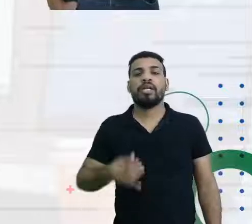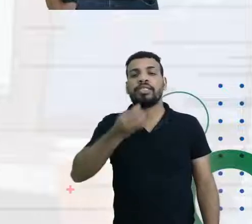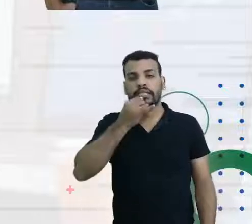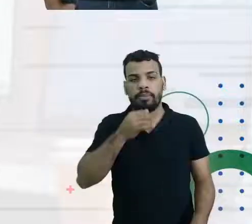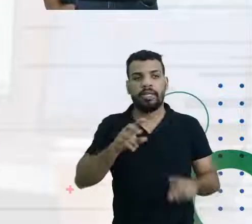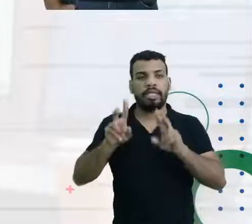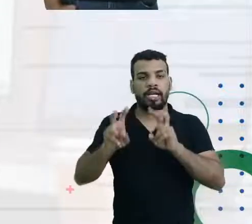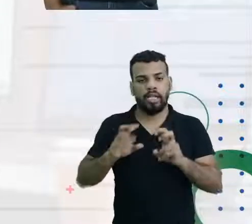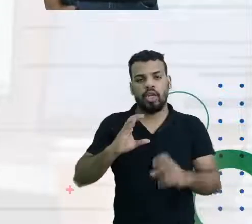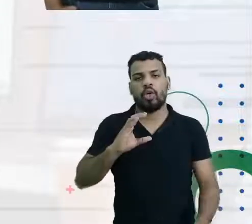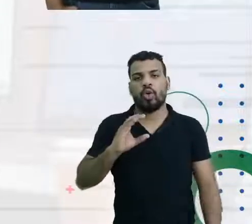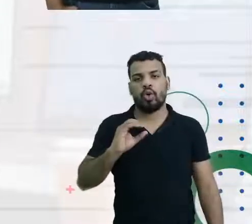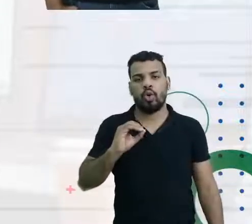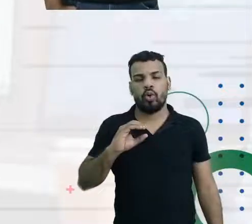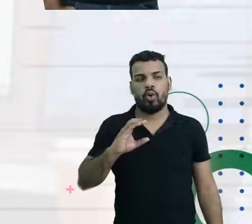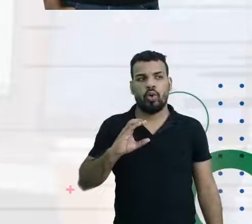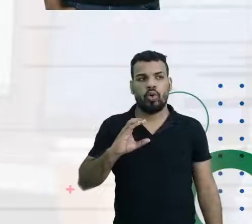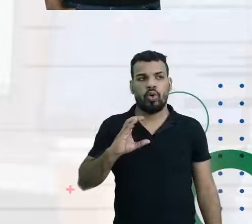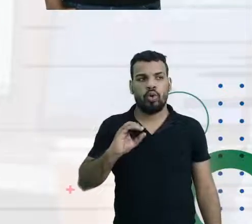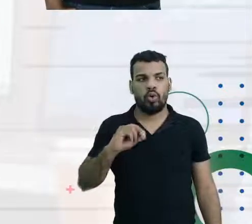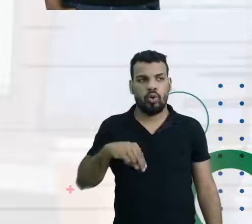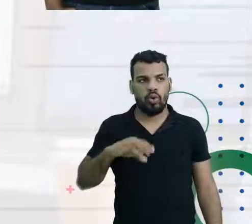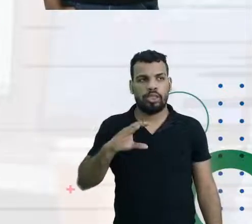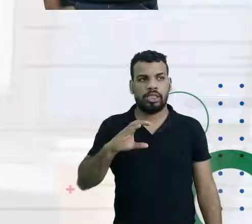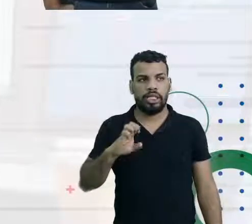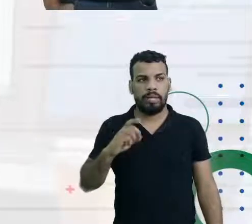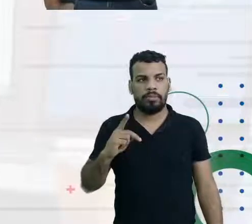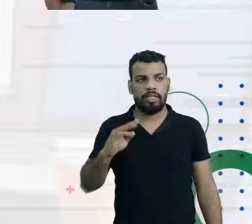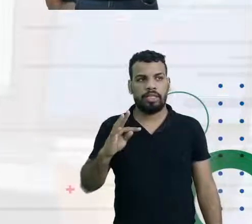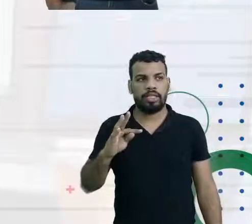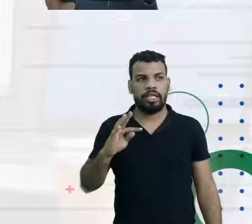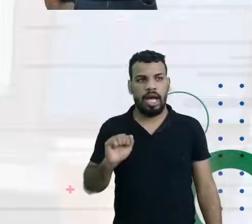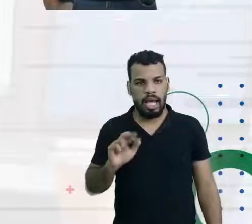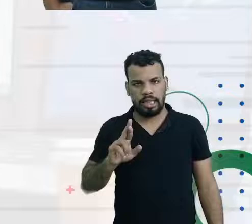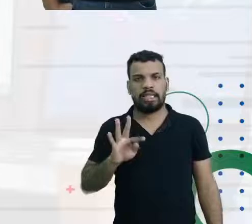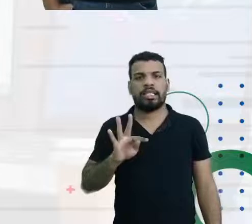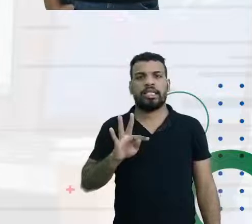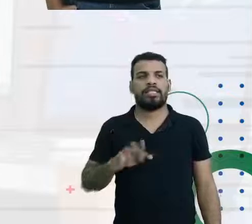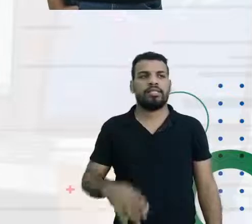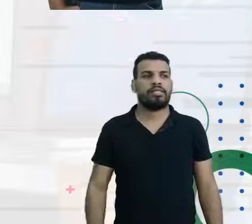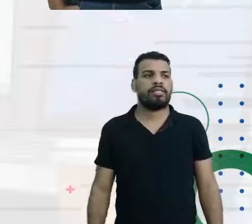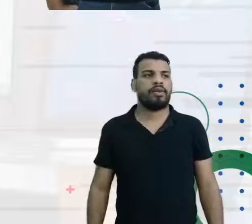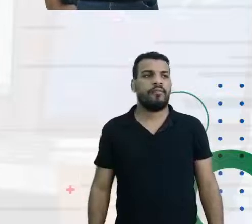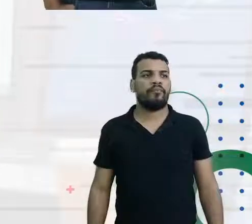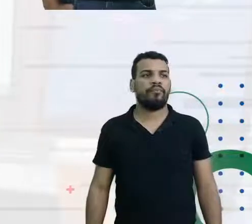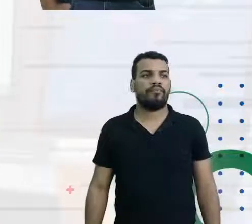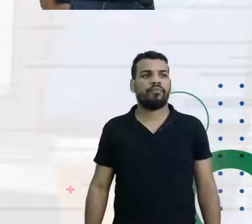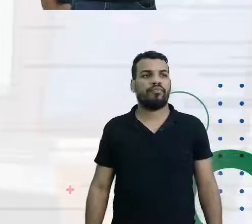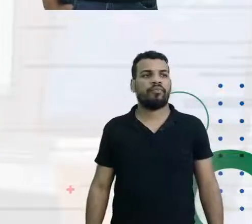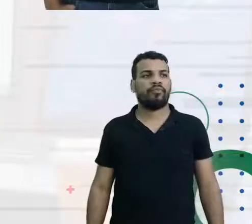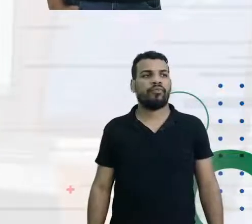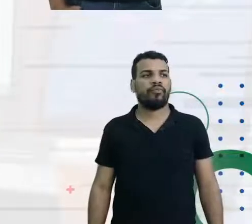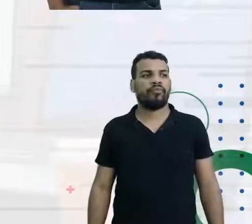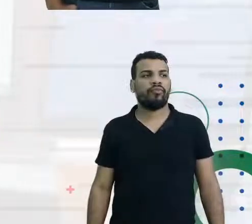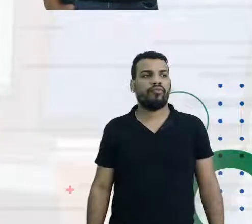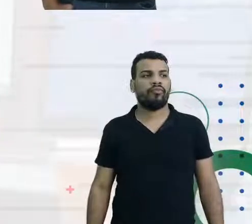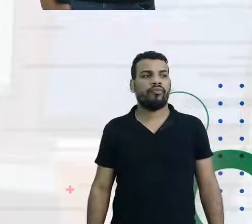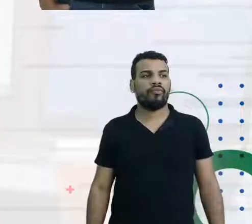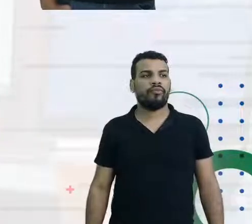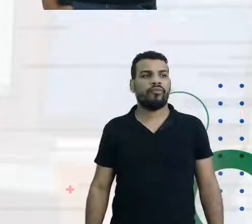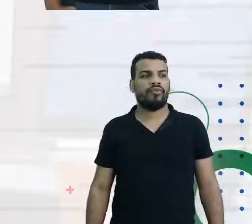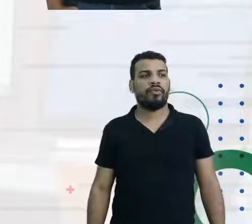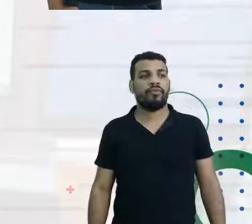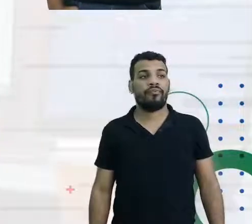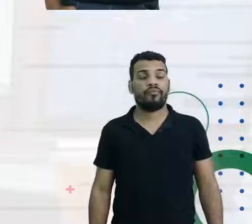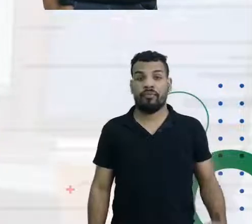art de cenários, né? E tem uma história sendo contada ali dentro. Aqui é engraçado e esse exemplo